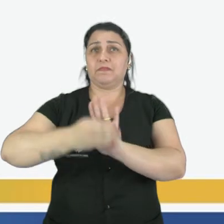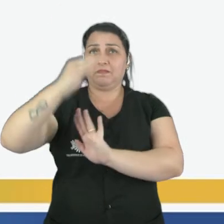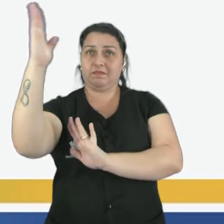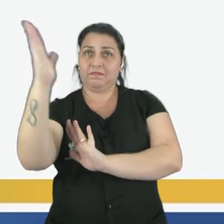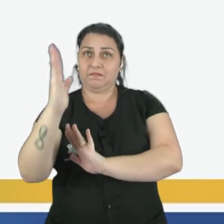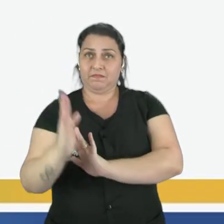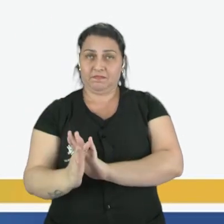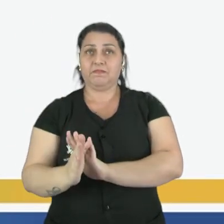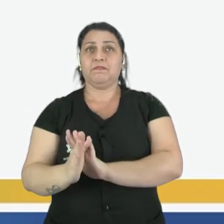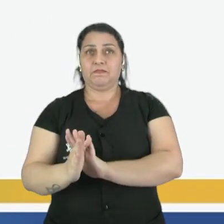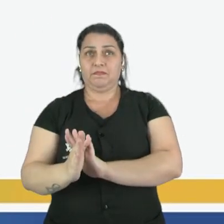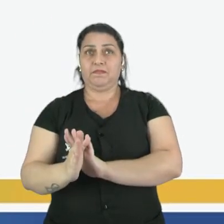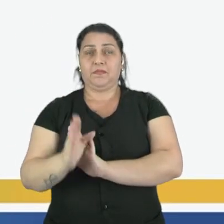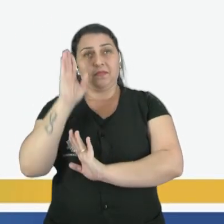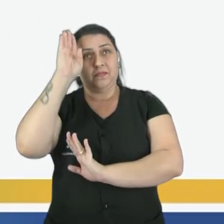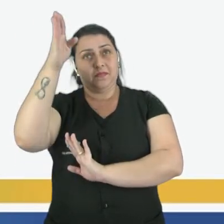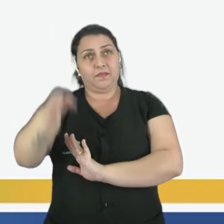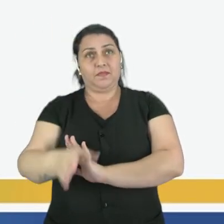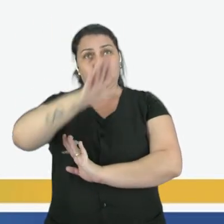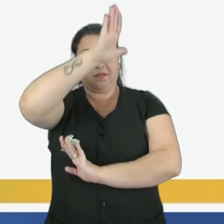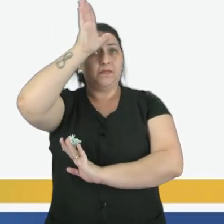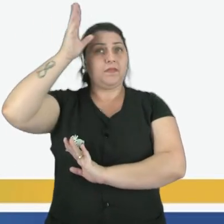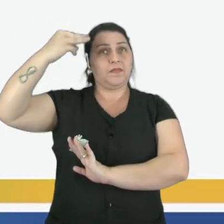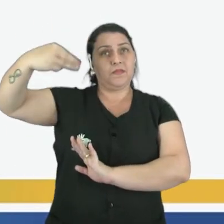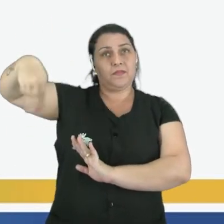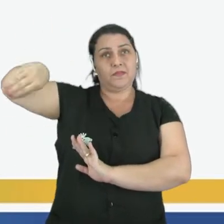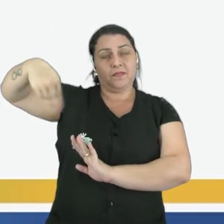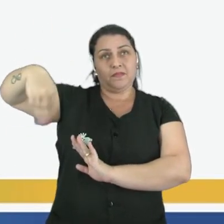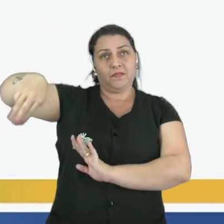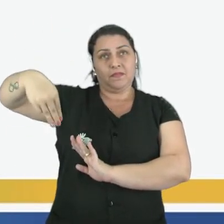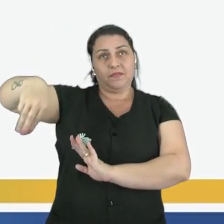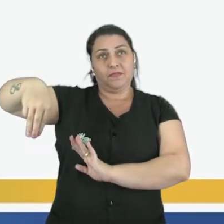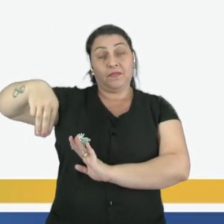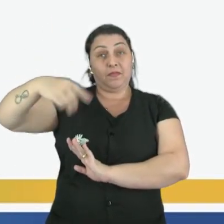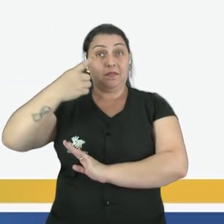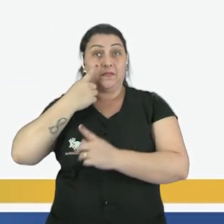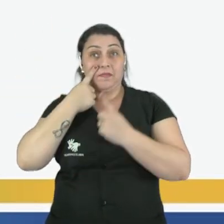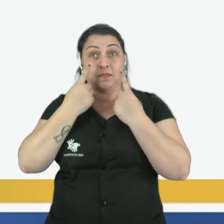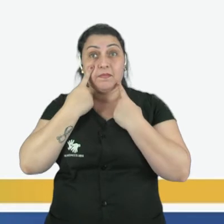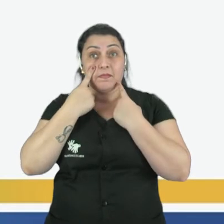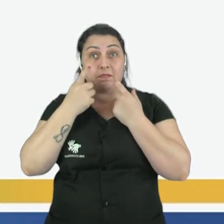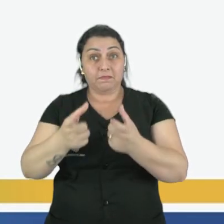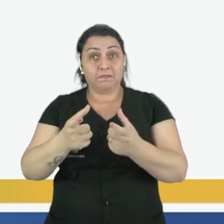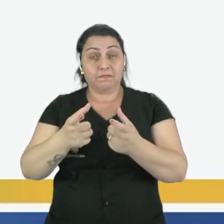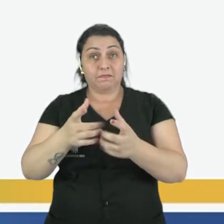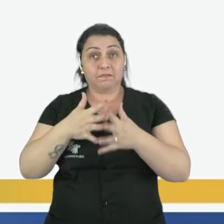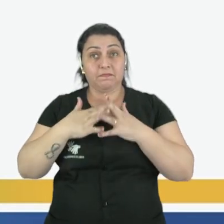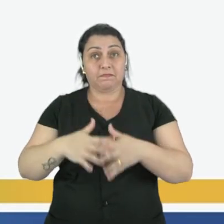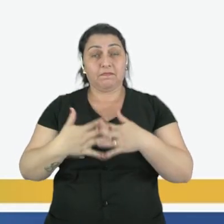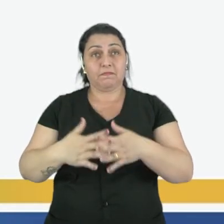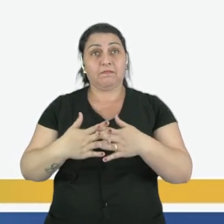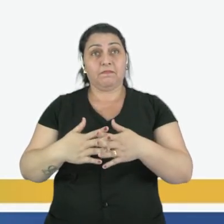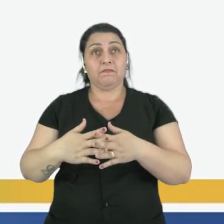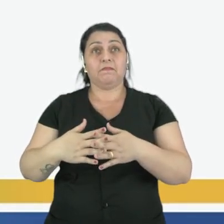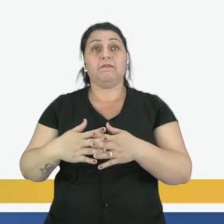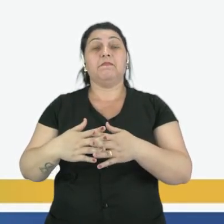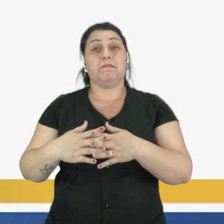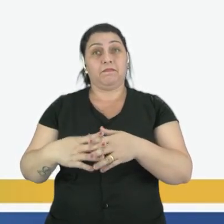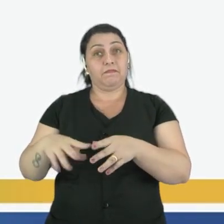Brasil, Cidade do México, no México. Então, vimos aí que só o Brasil tem duas grandes